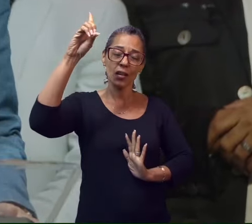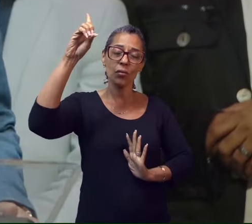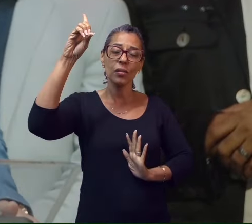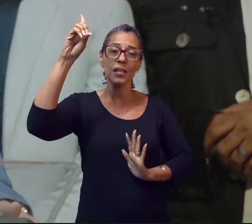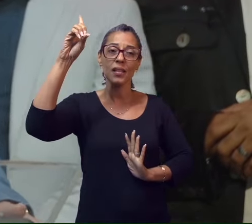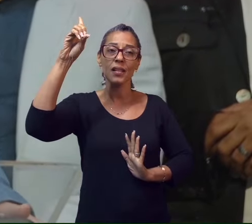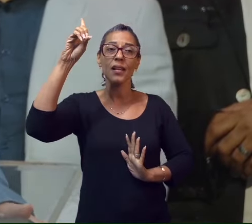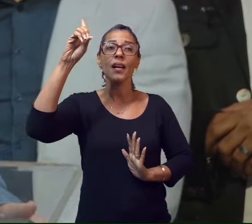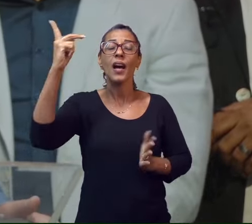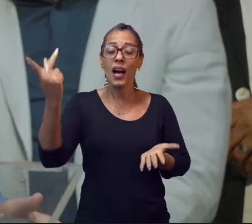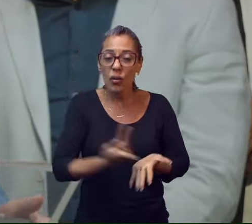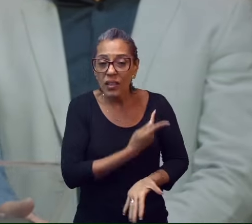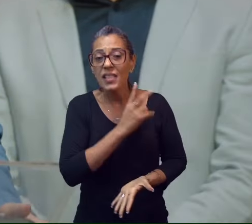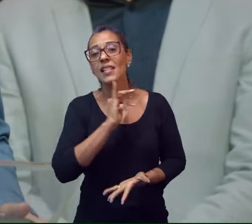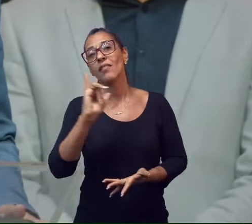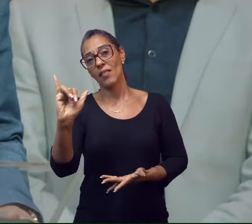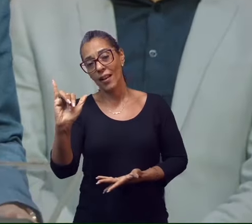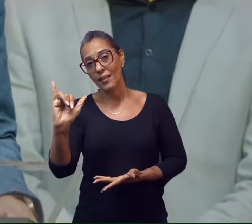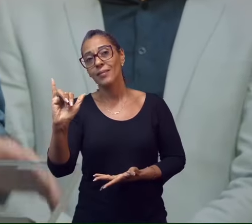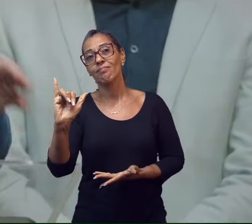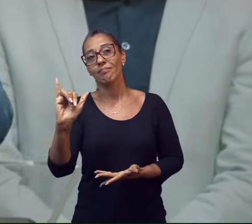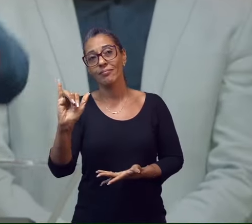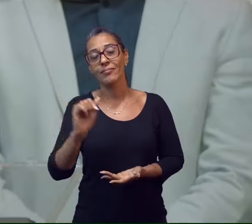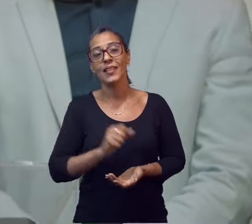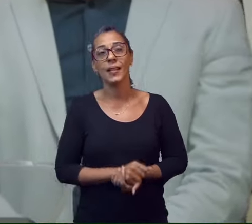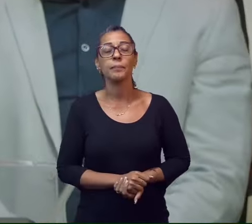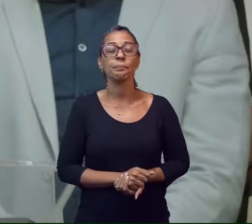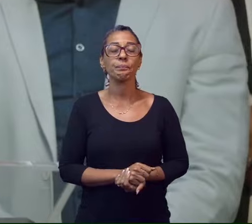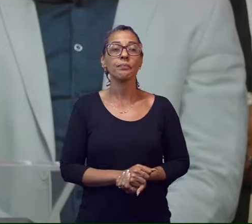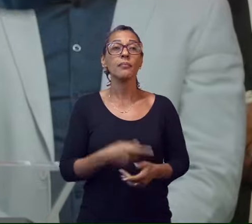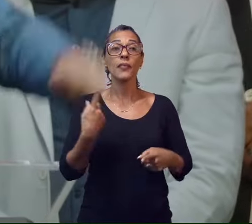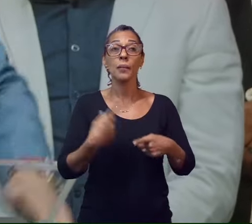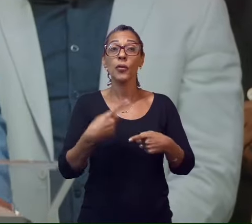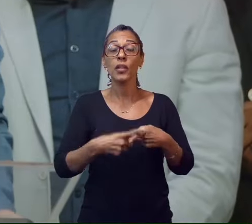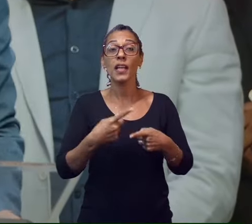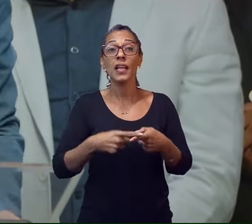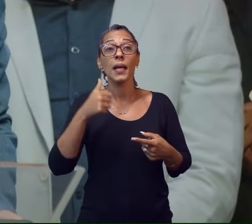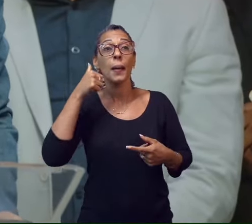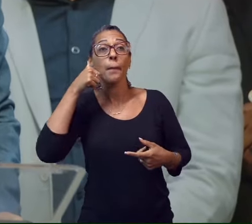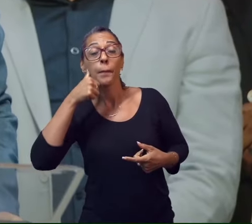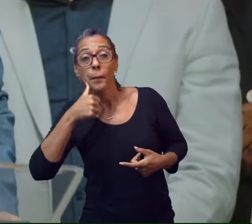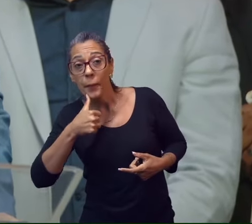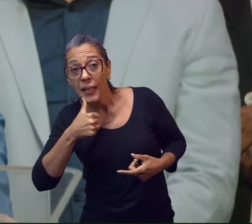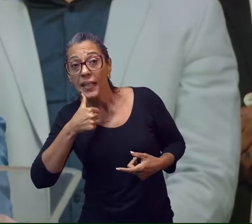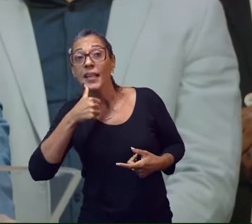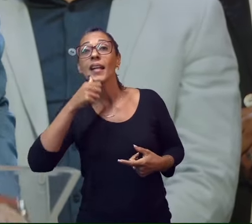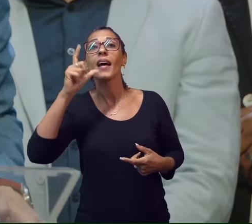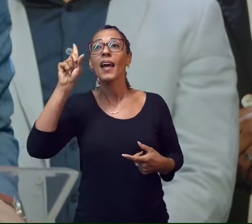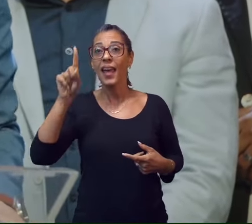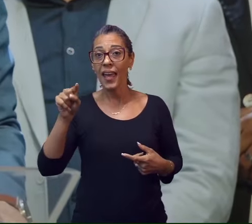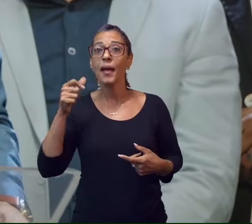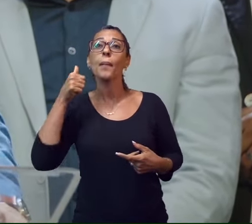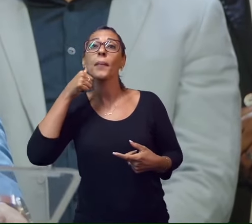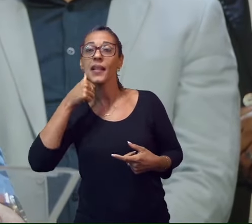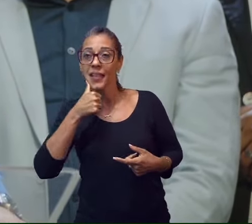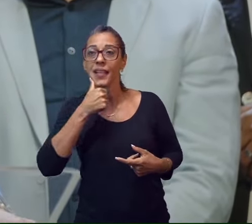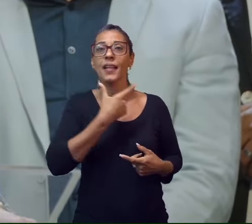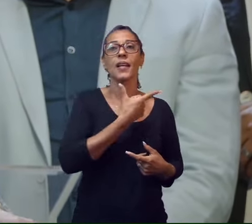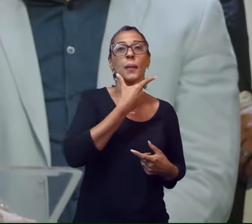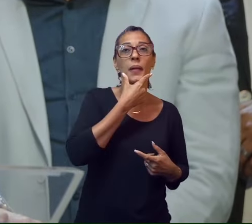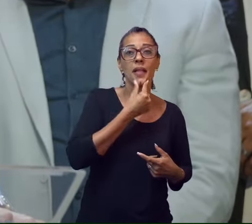menina e menina e Deus nunca erra glória a Deus amanhã cuida